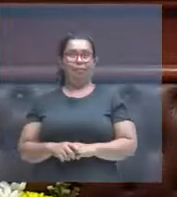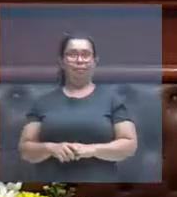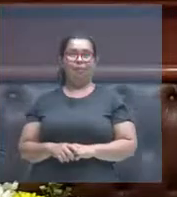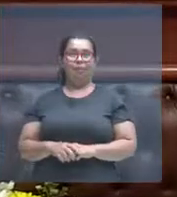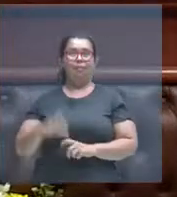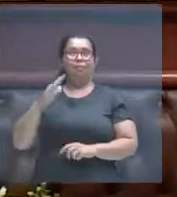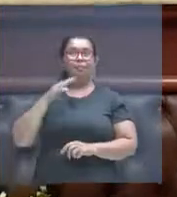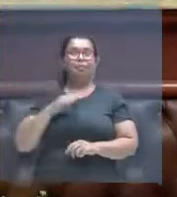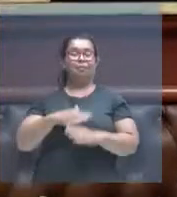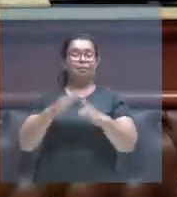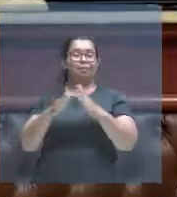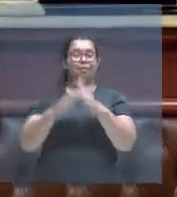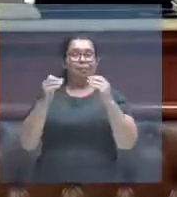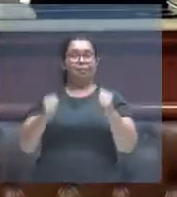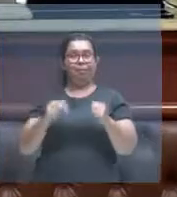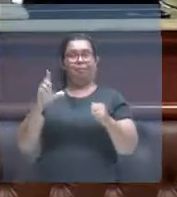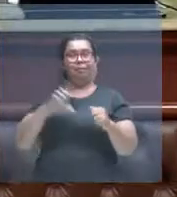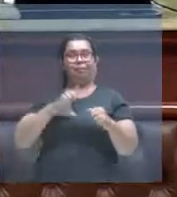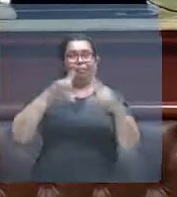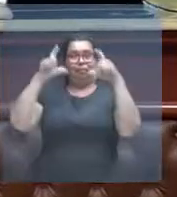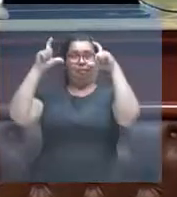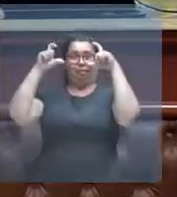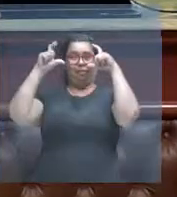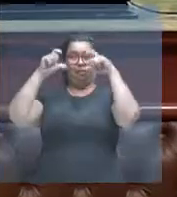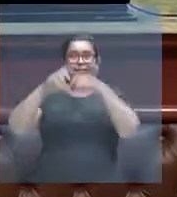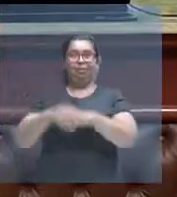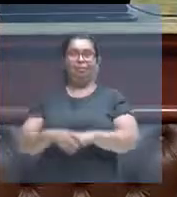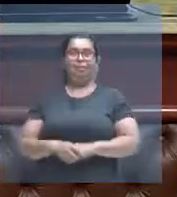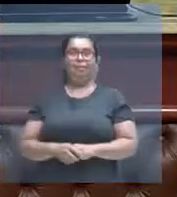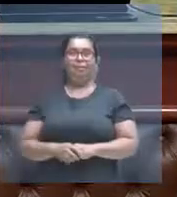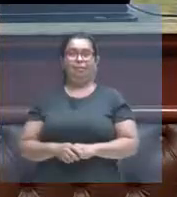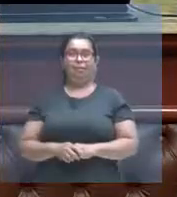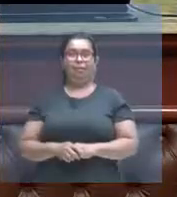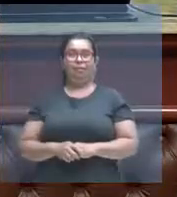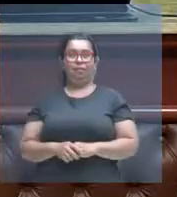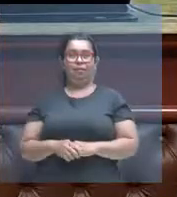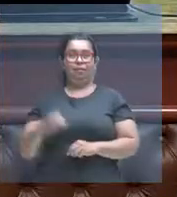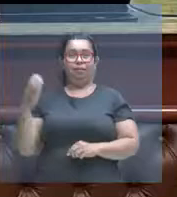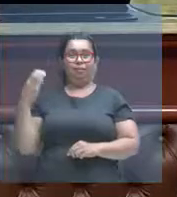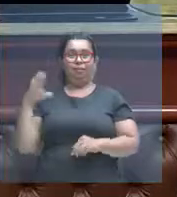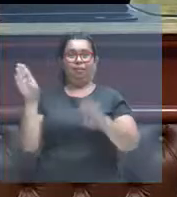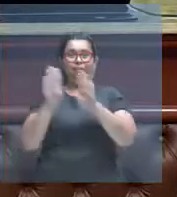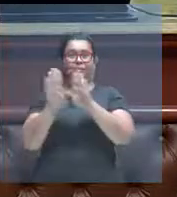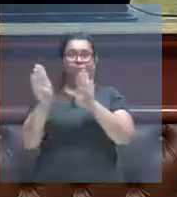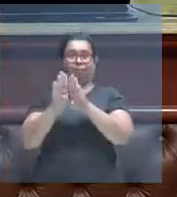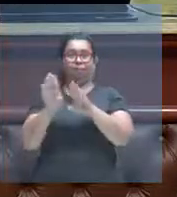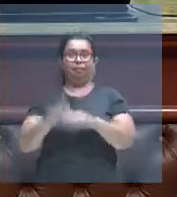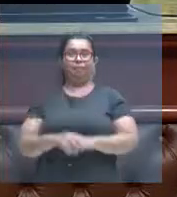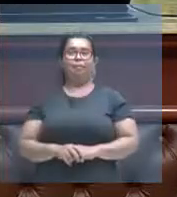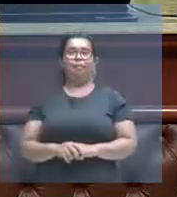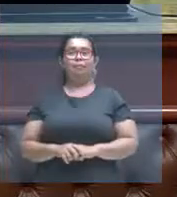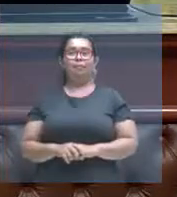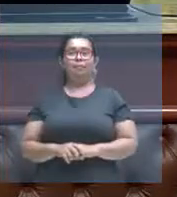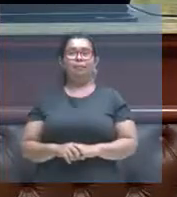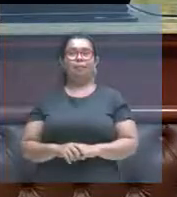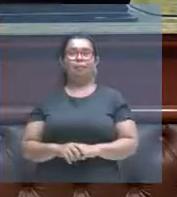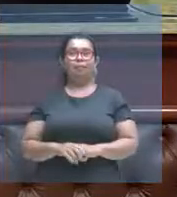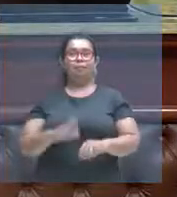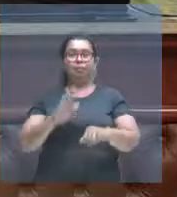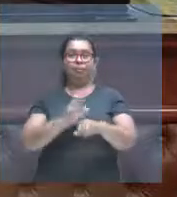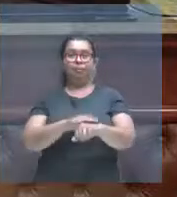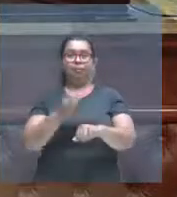poder participar da fotografia. Nós queremos também convidar